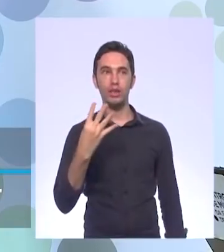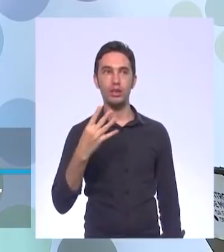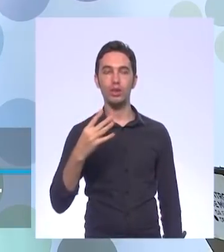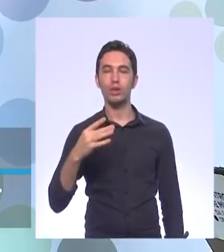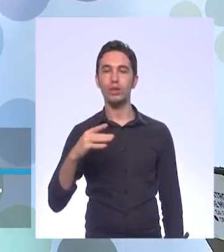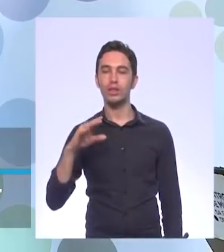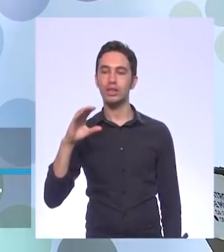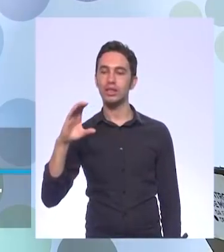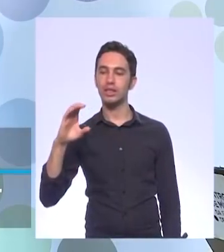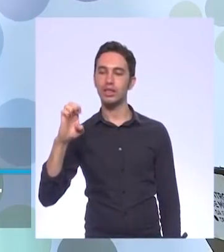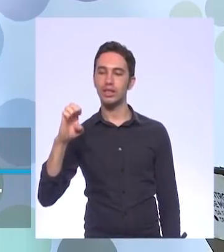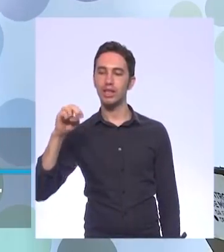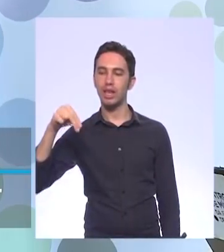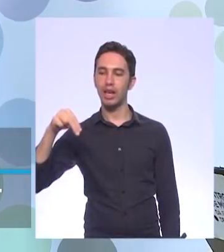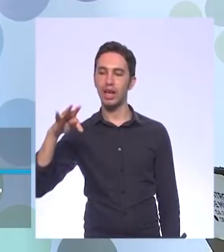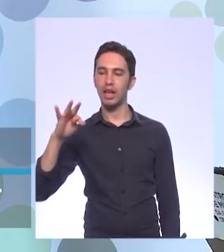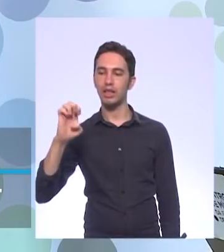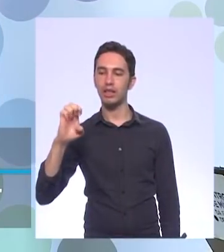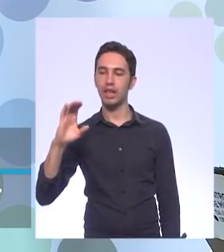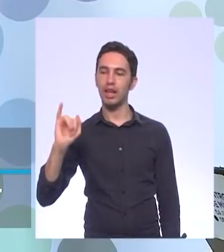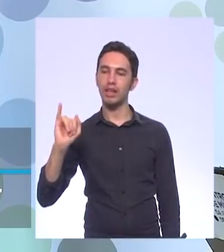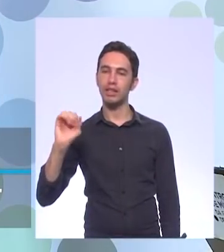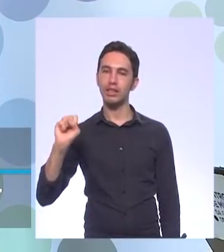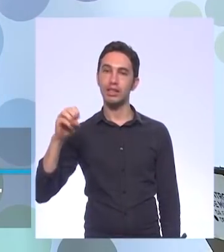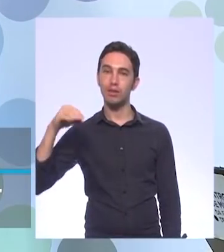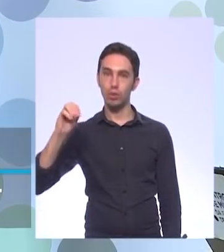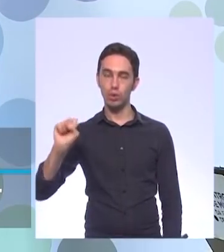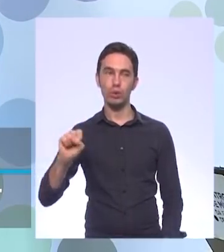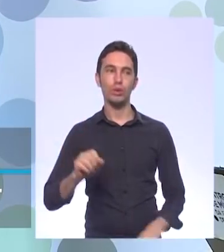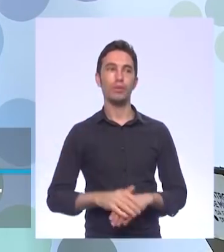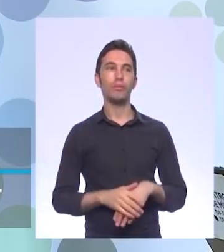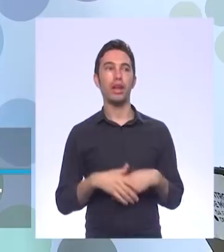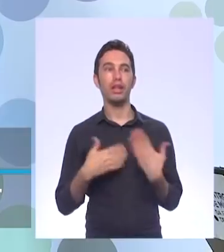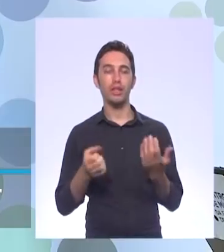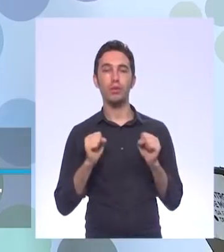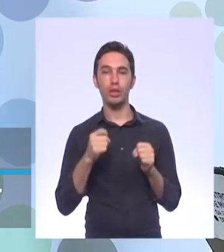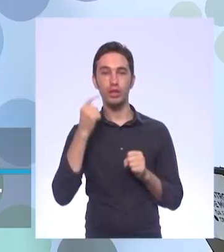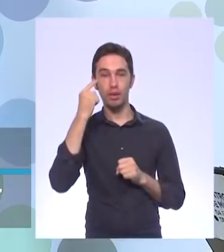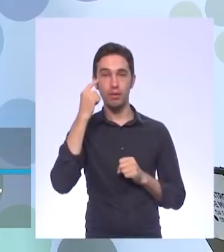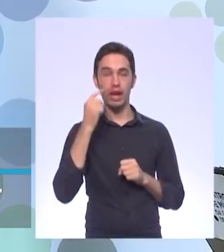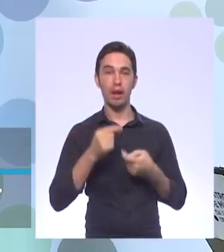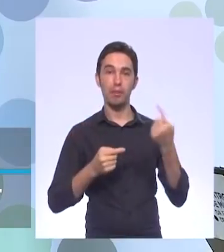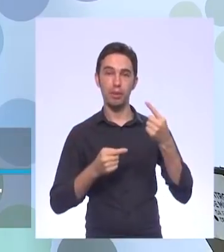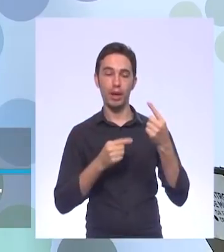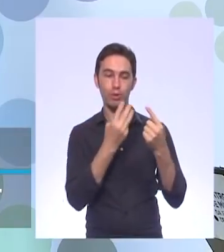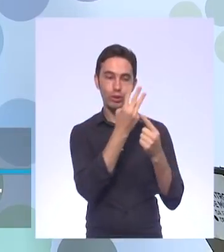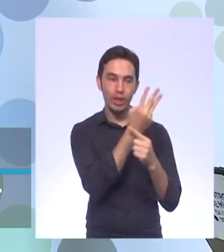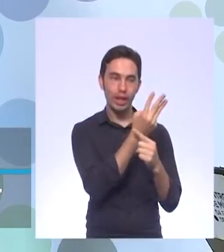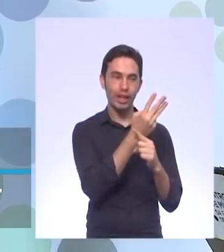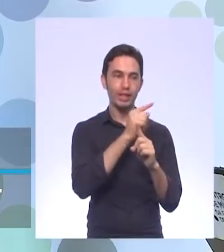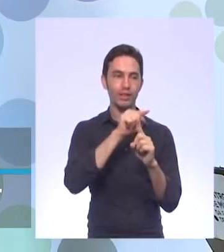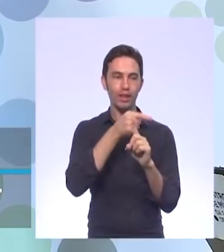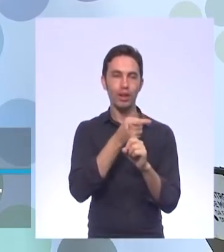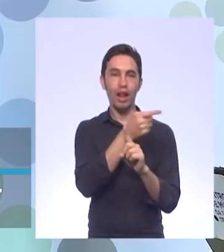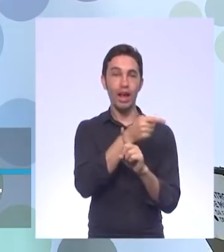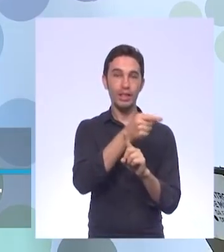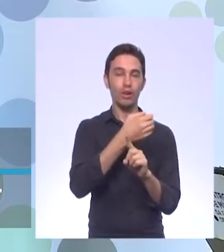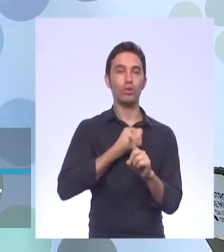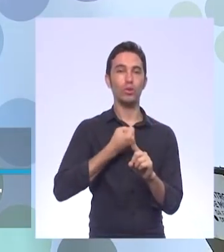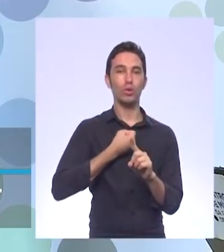assim ou também a gente pode se referir dessa forma primeira parte é inteira então três inteiros né